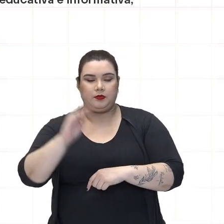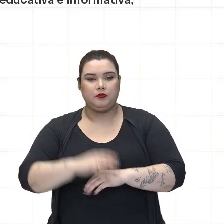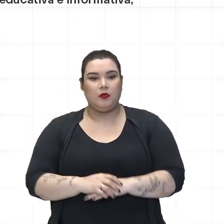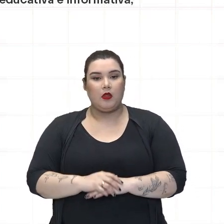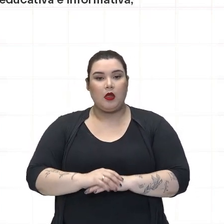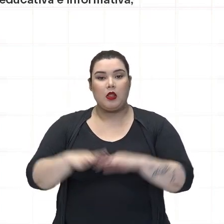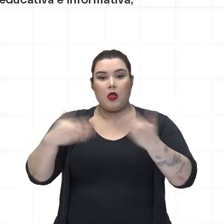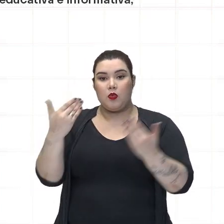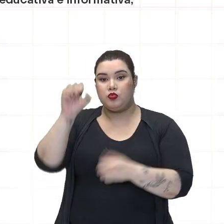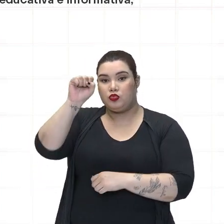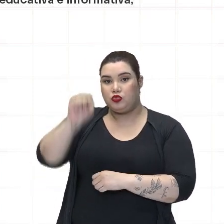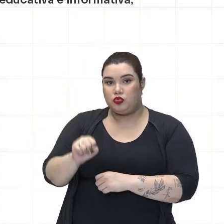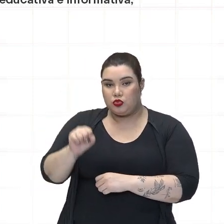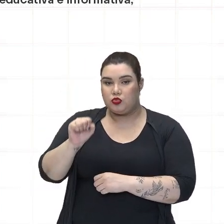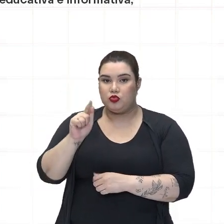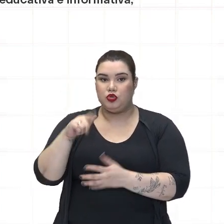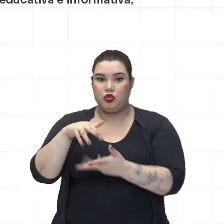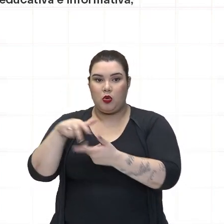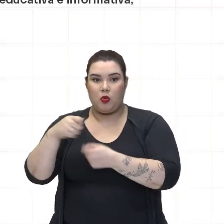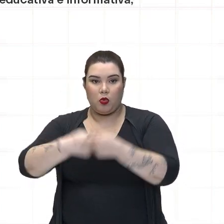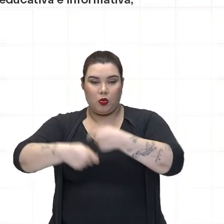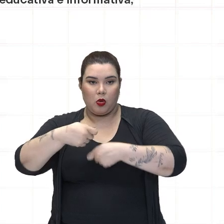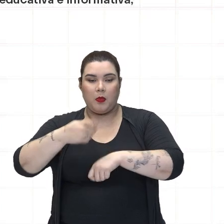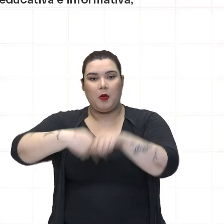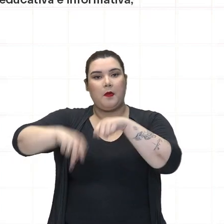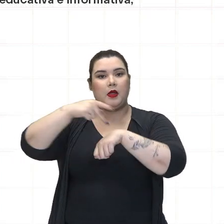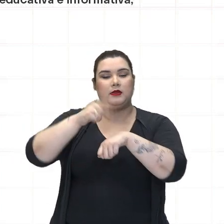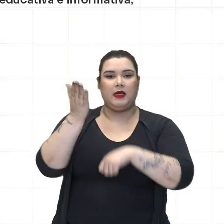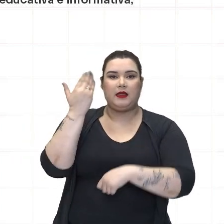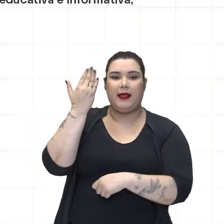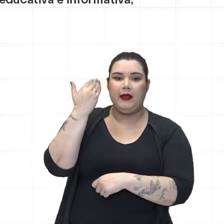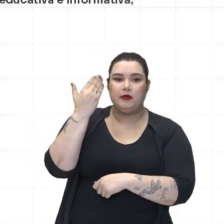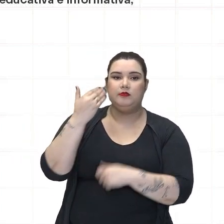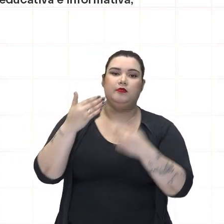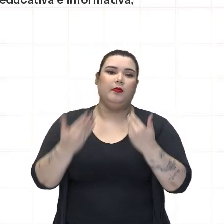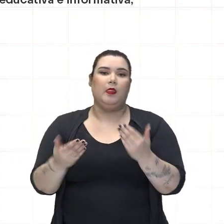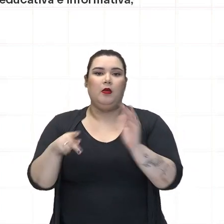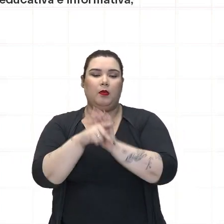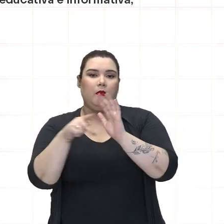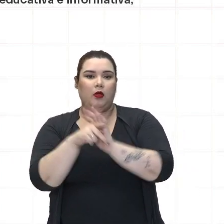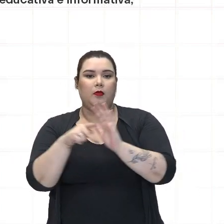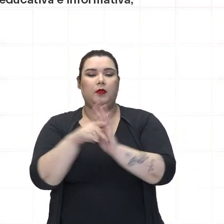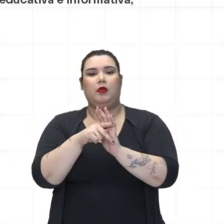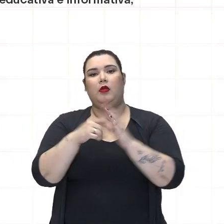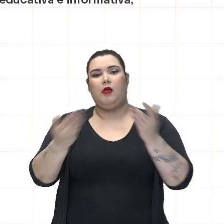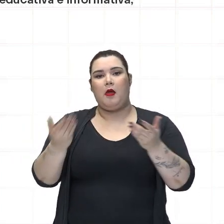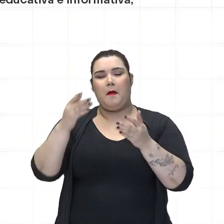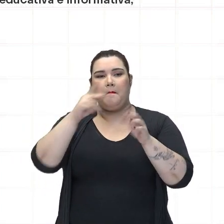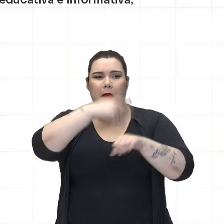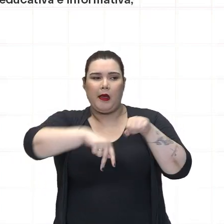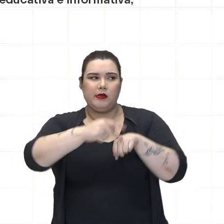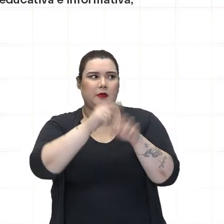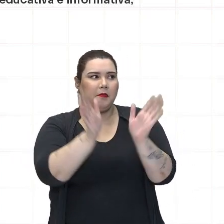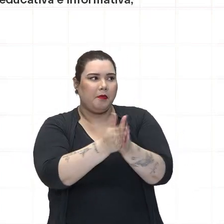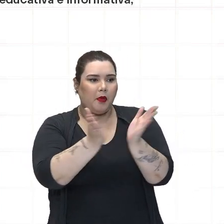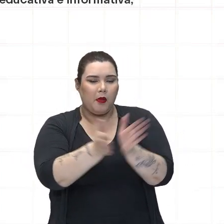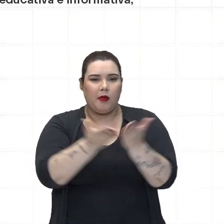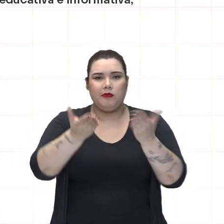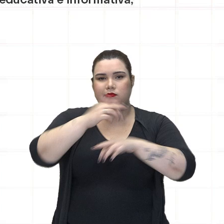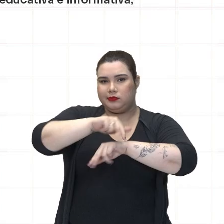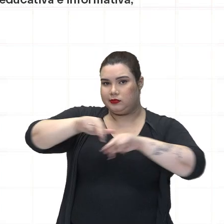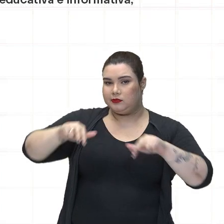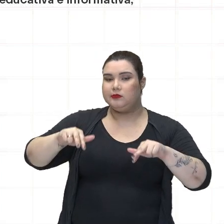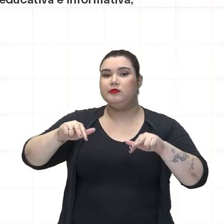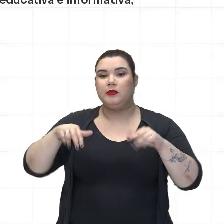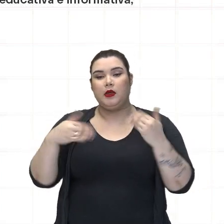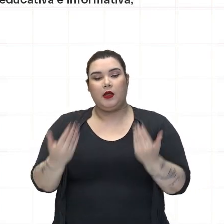sul geoeconômico, os países antigos, as antigas colônias, né? Os países que foram explorados, os países pobres, etc. Né? Então